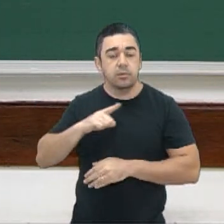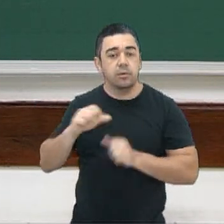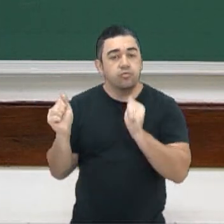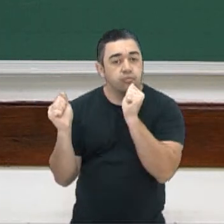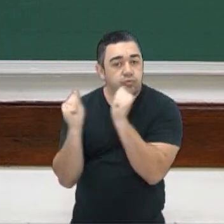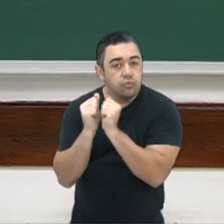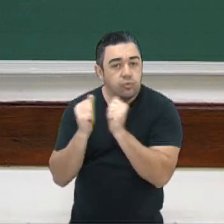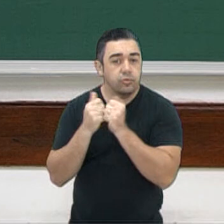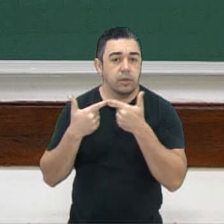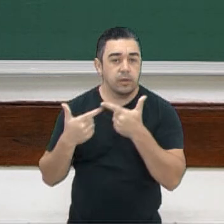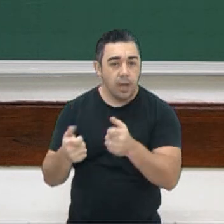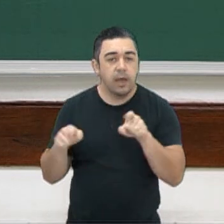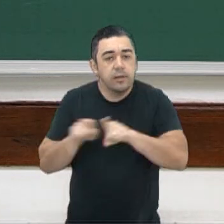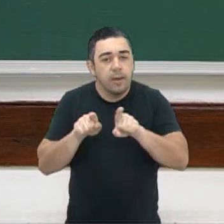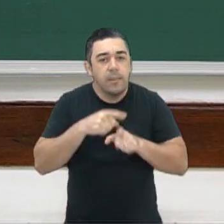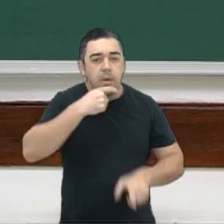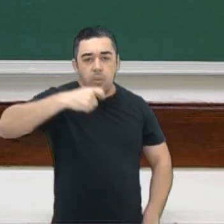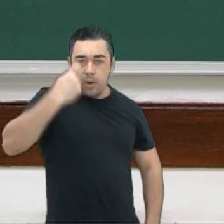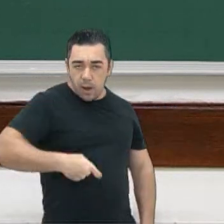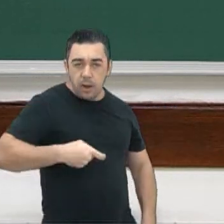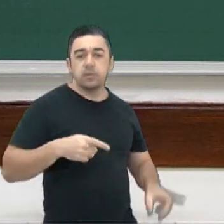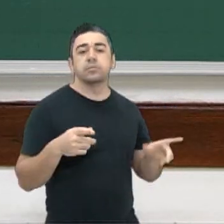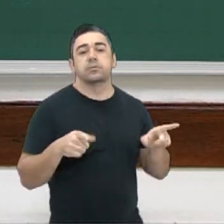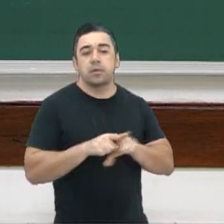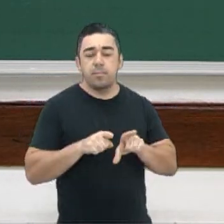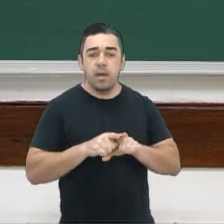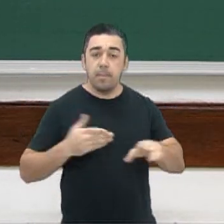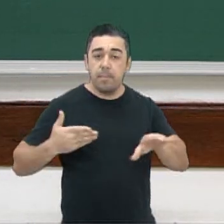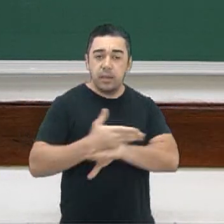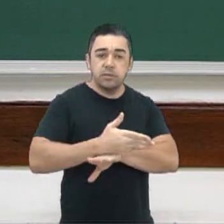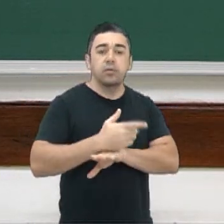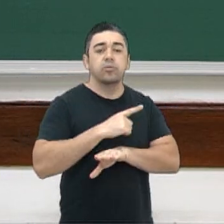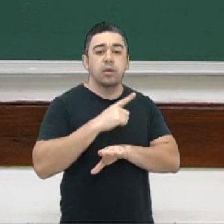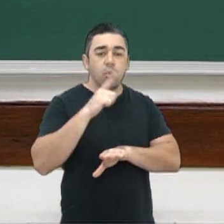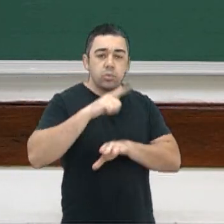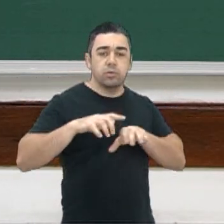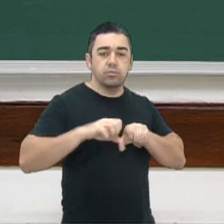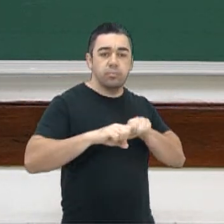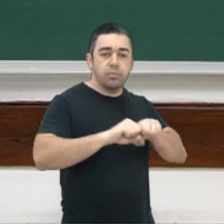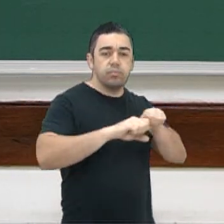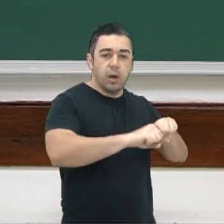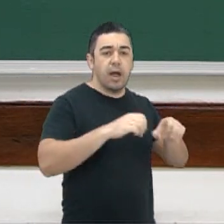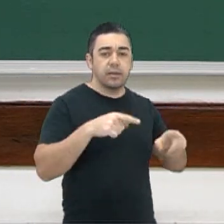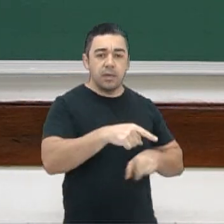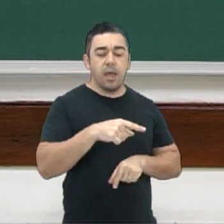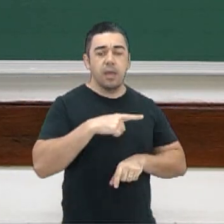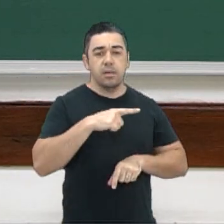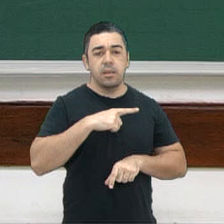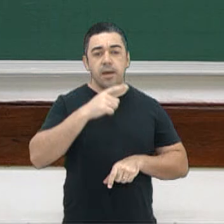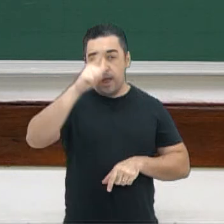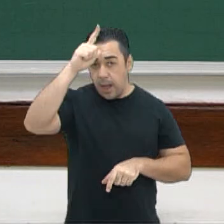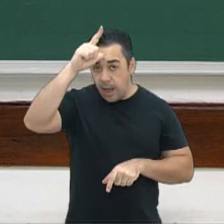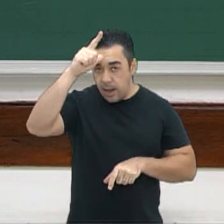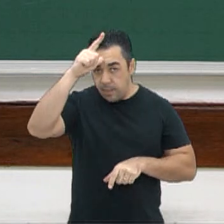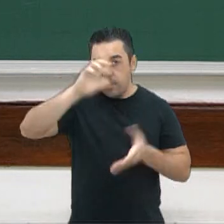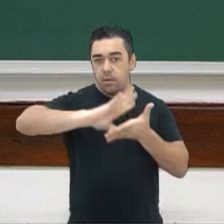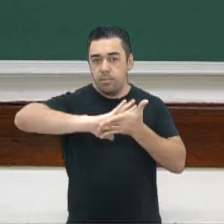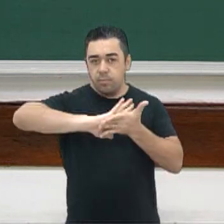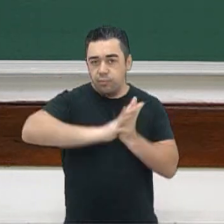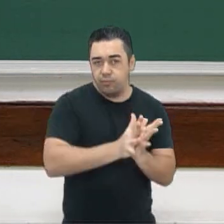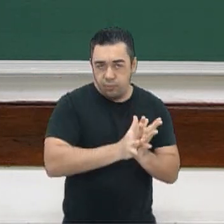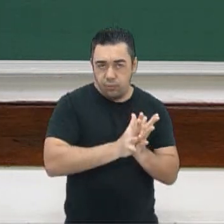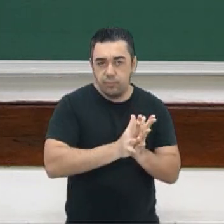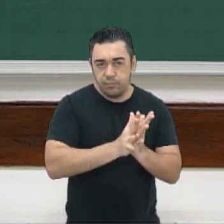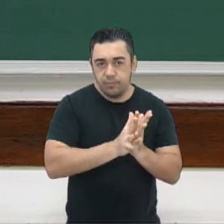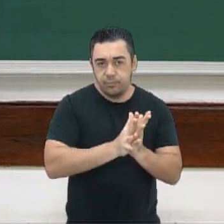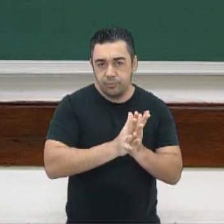Soviética começando contra-ofensiva, passando pelo Rio e chegando até em Berlim, sufocando a Alemanha dentro da cidade de Berlim.